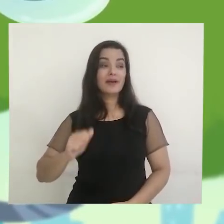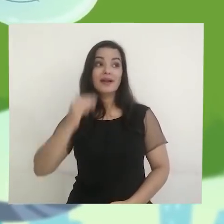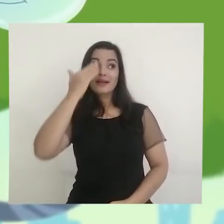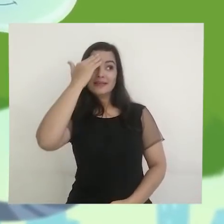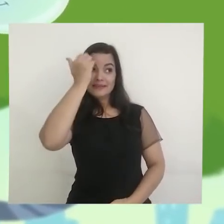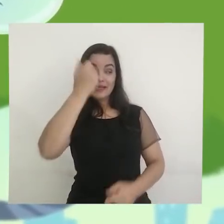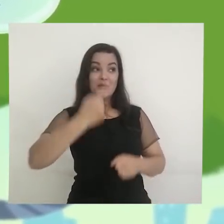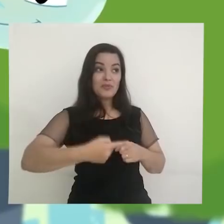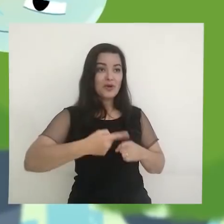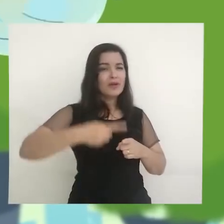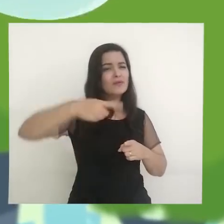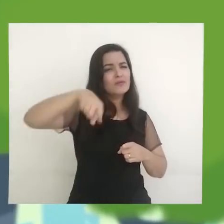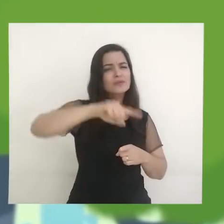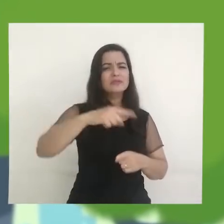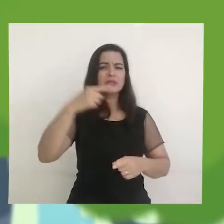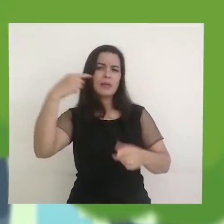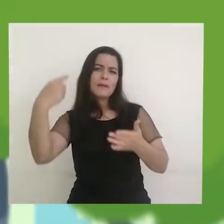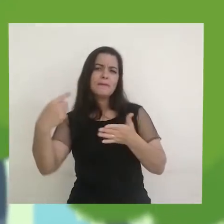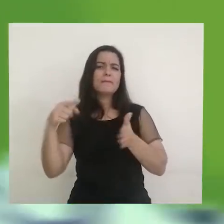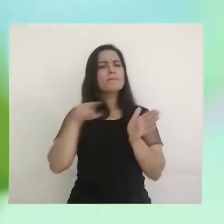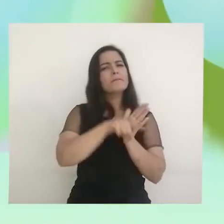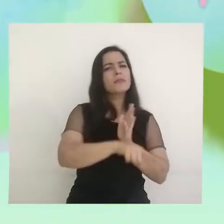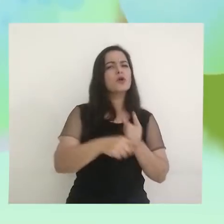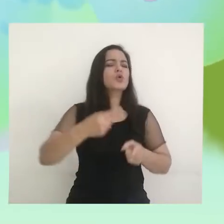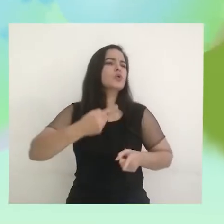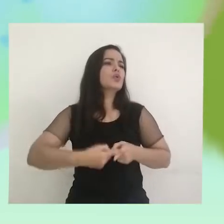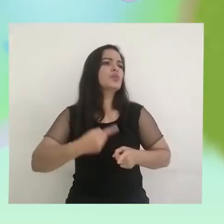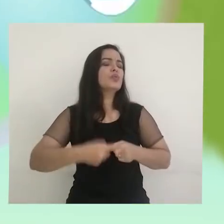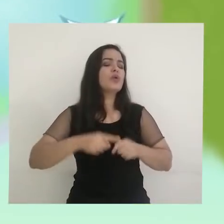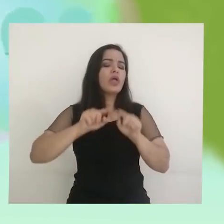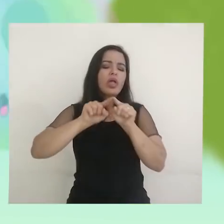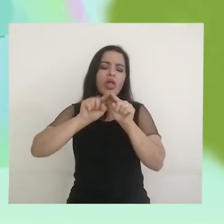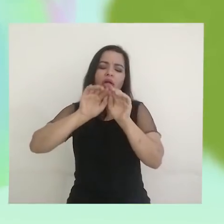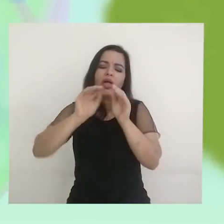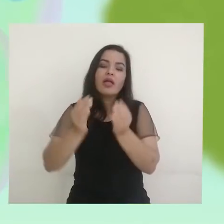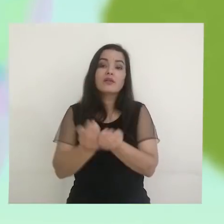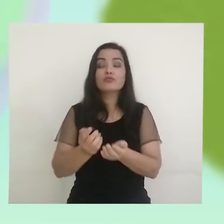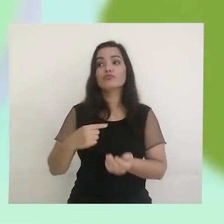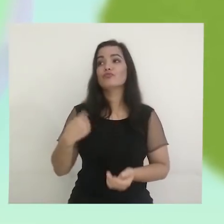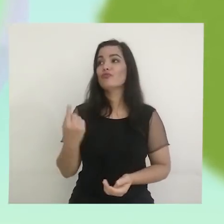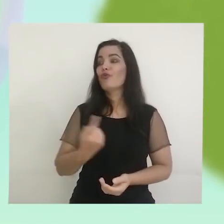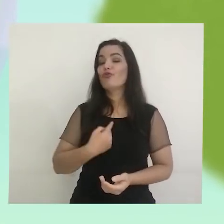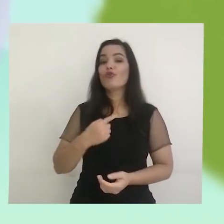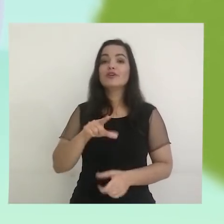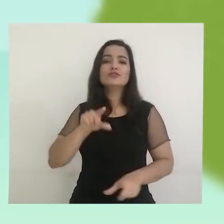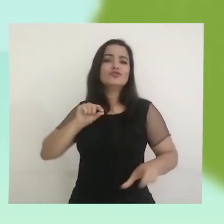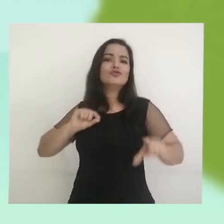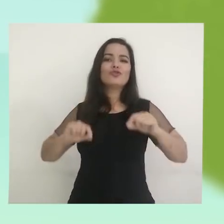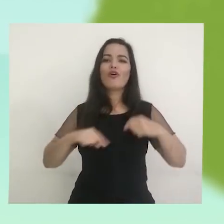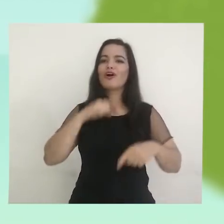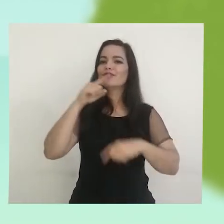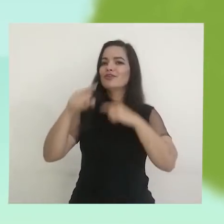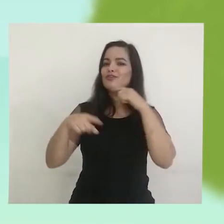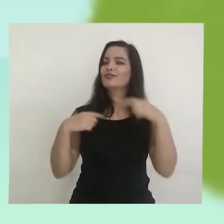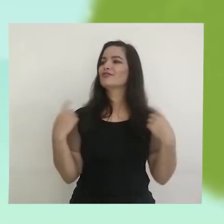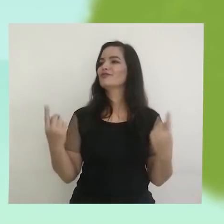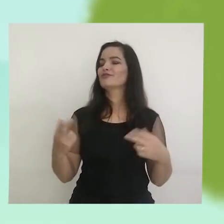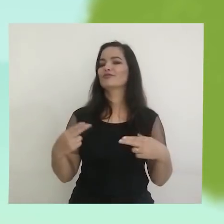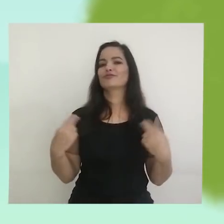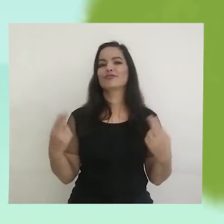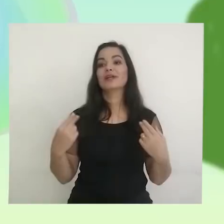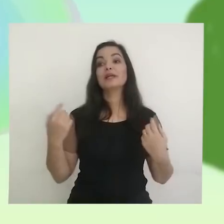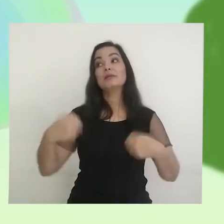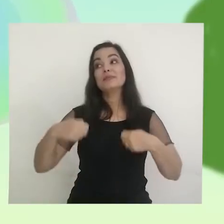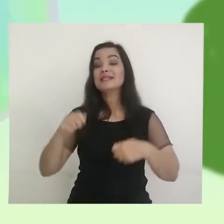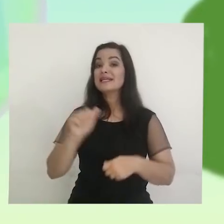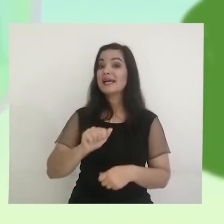você deve se perguntar. Sim! A gente não tem escolha, a pressão do ar é igual em toda a